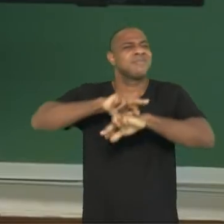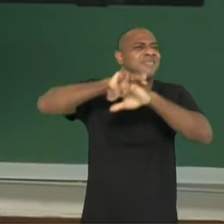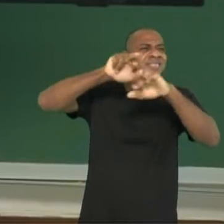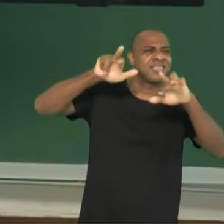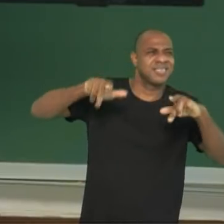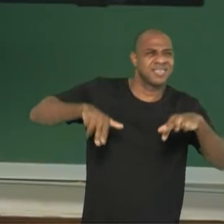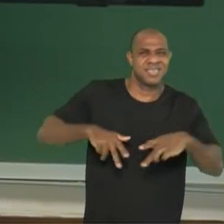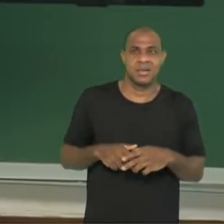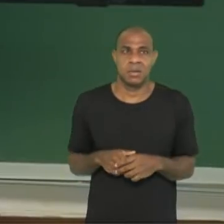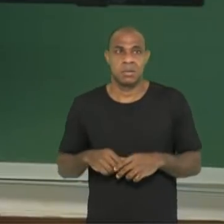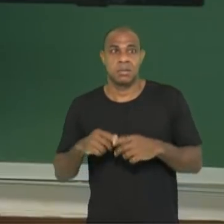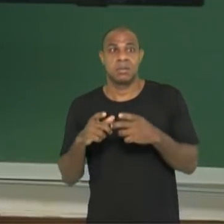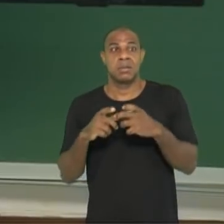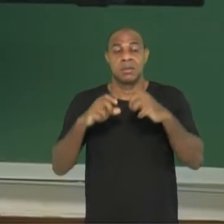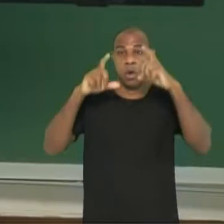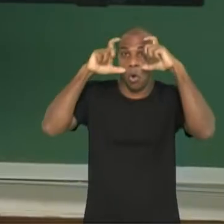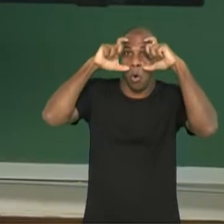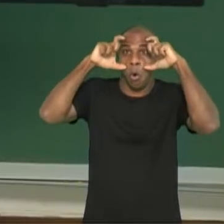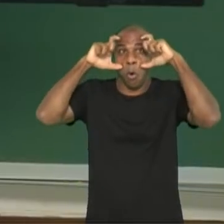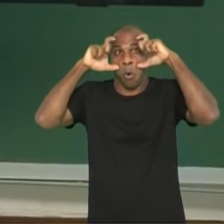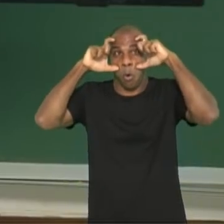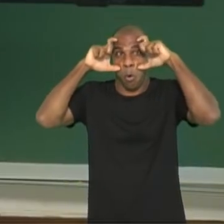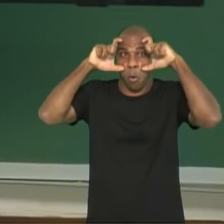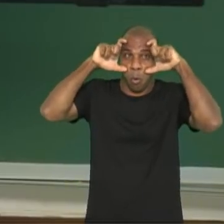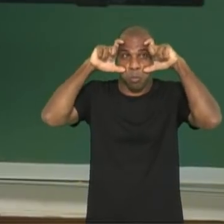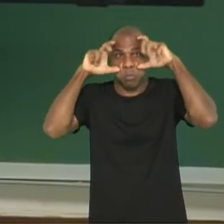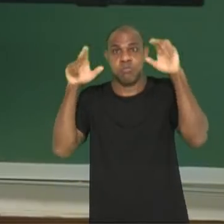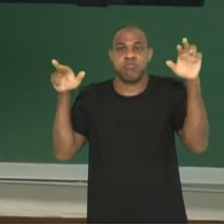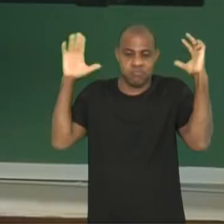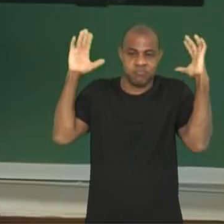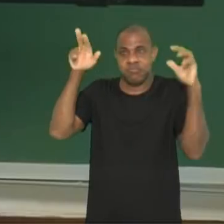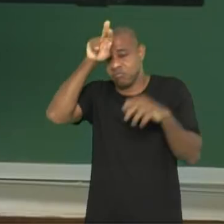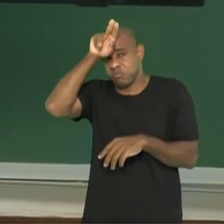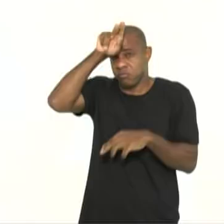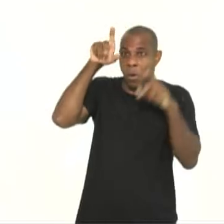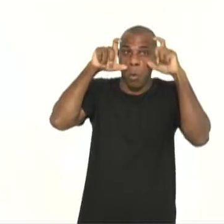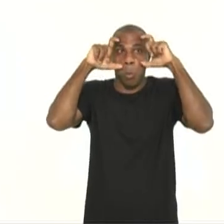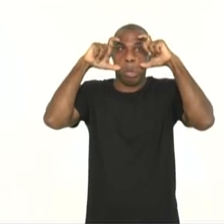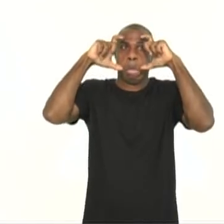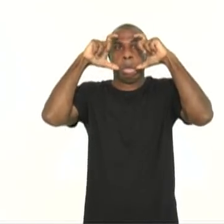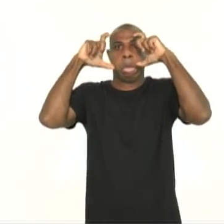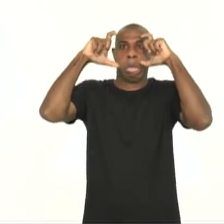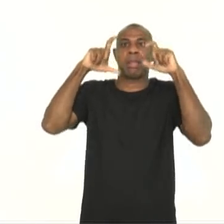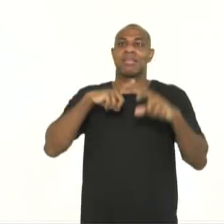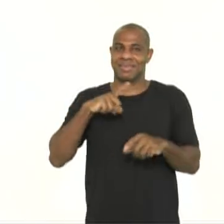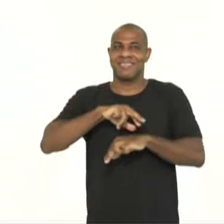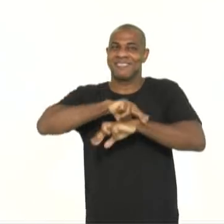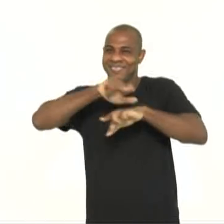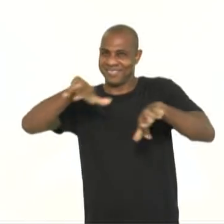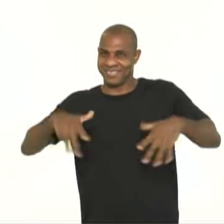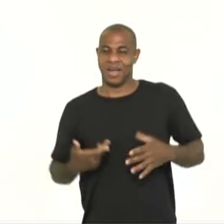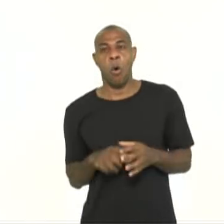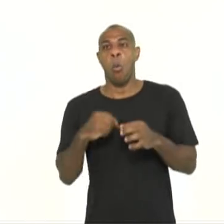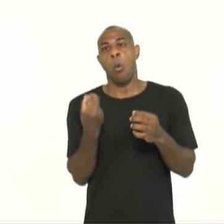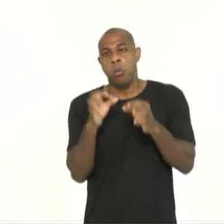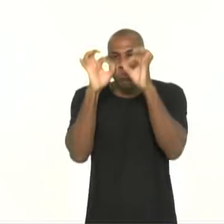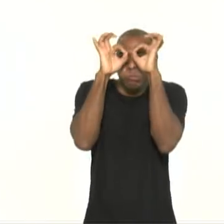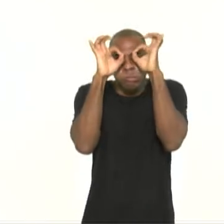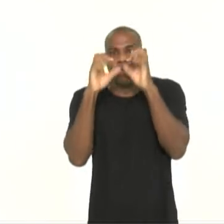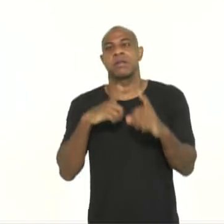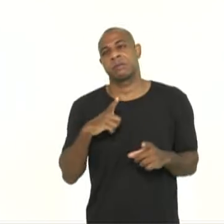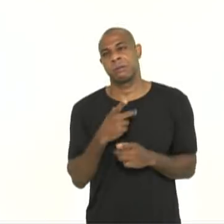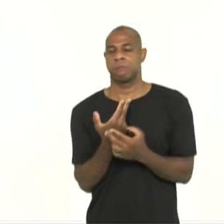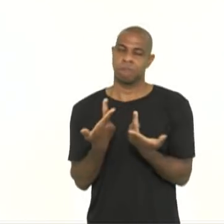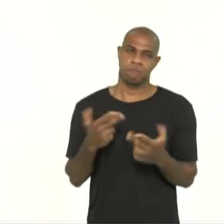Então, olhos de mosca são aqueles olhos grandões com vários micro-olhos dentro. E apêndices que se relacionam